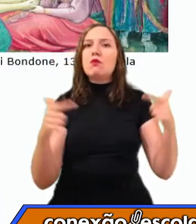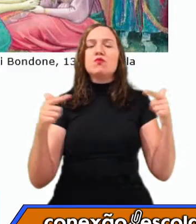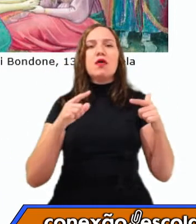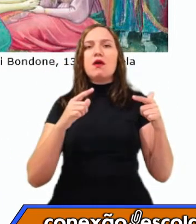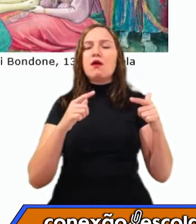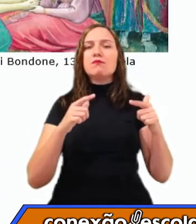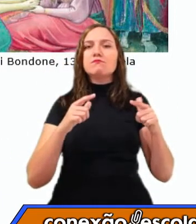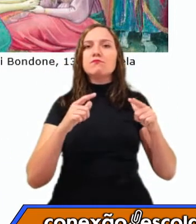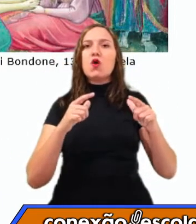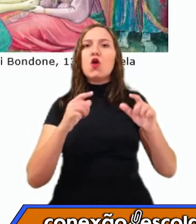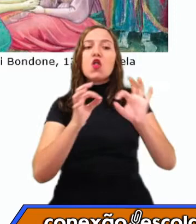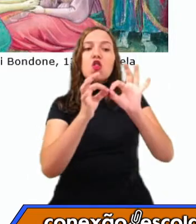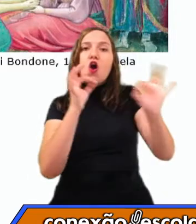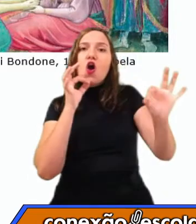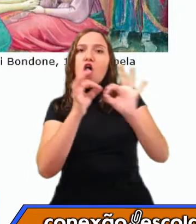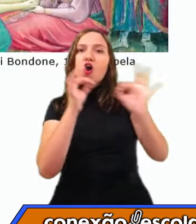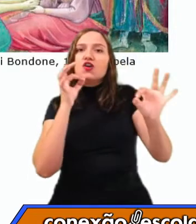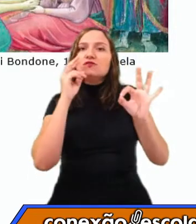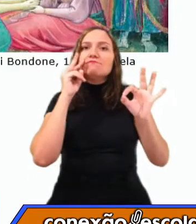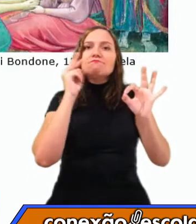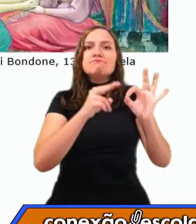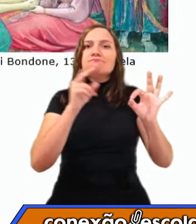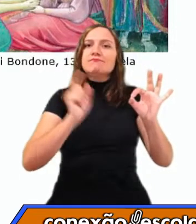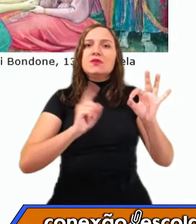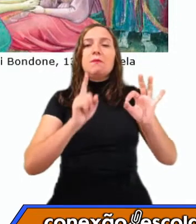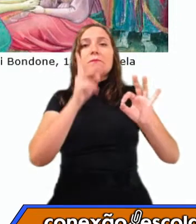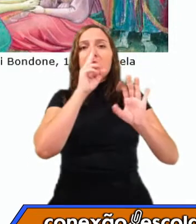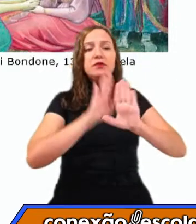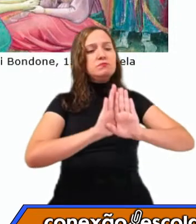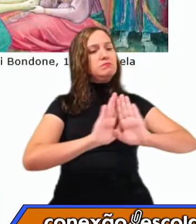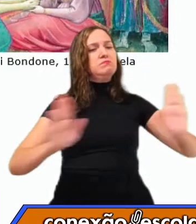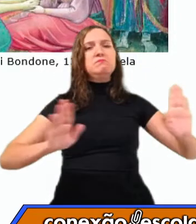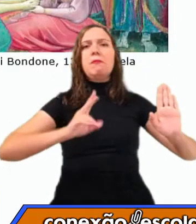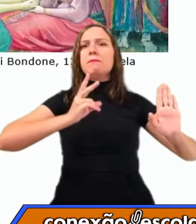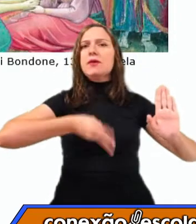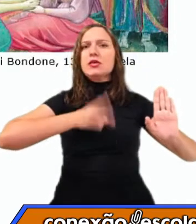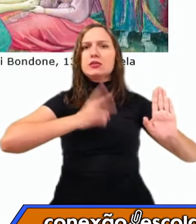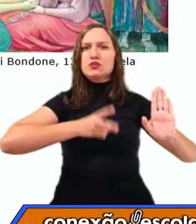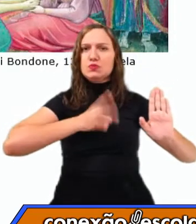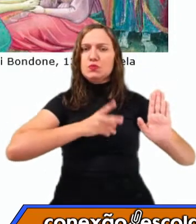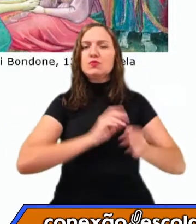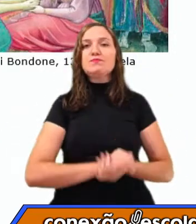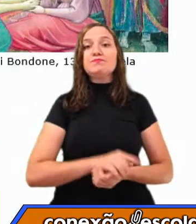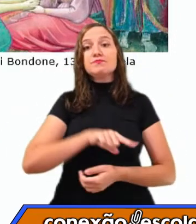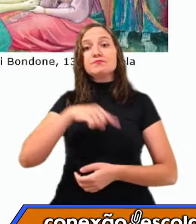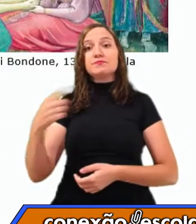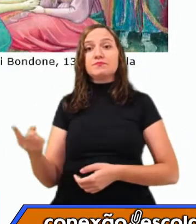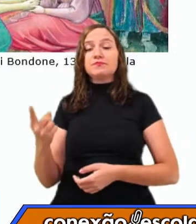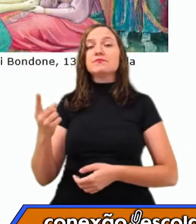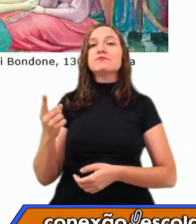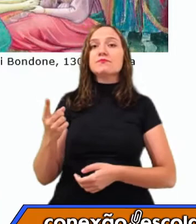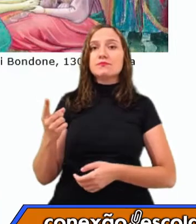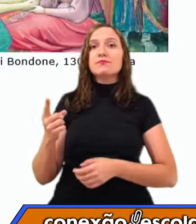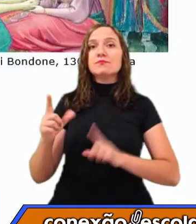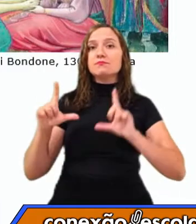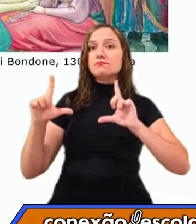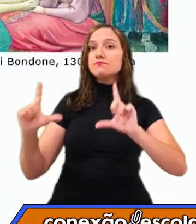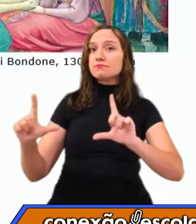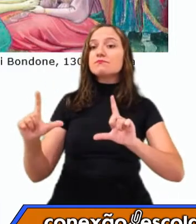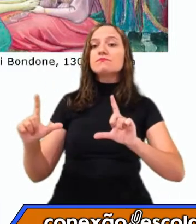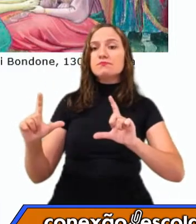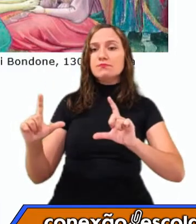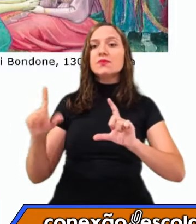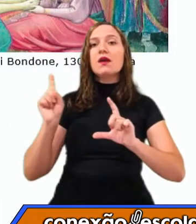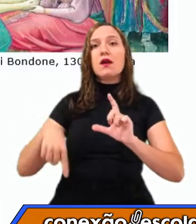você repare que a cena é pintada num plano só, né? O segundo é um quadro